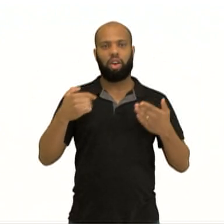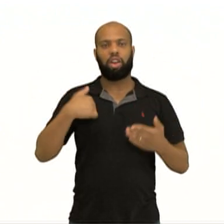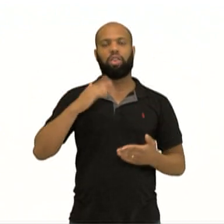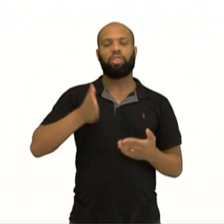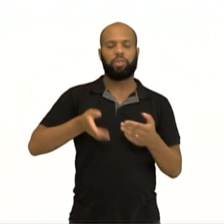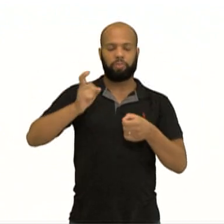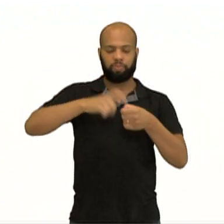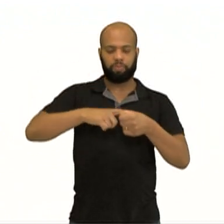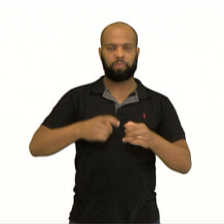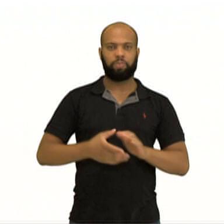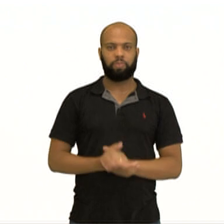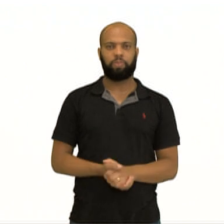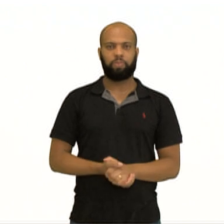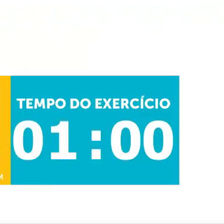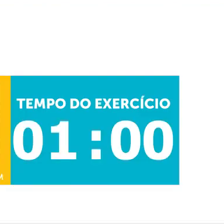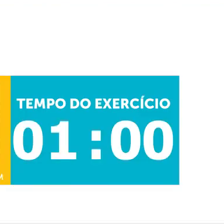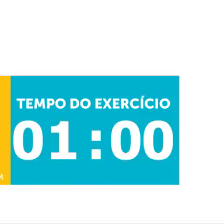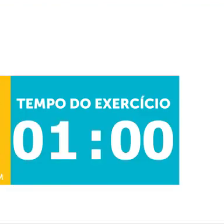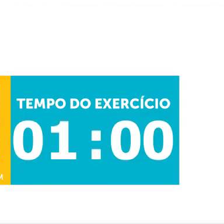volto.